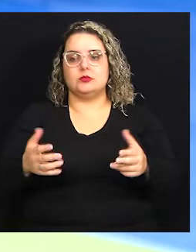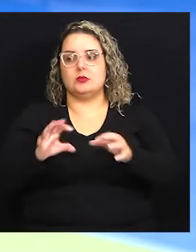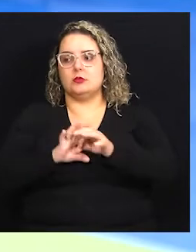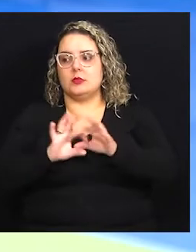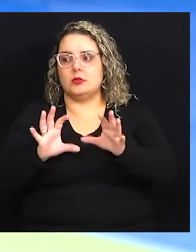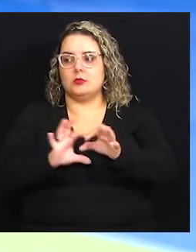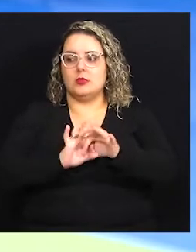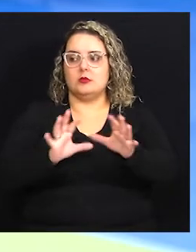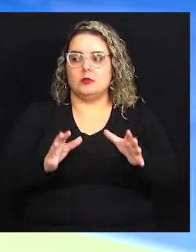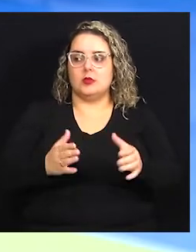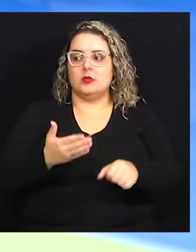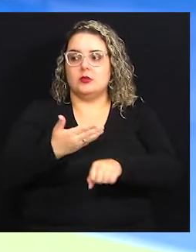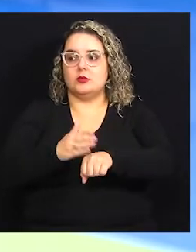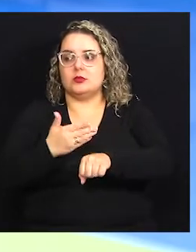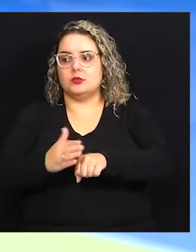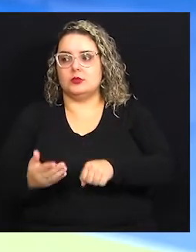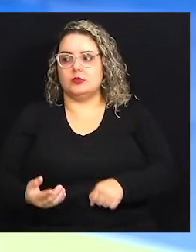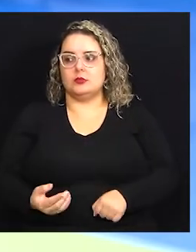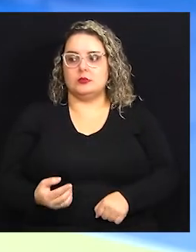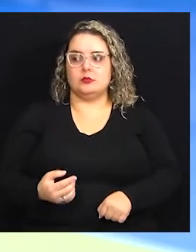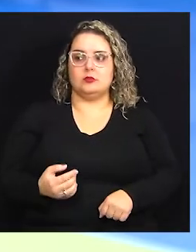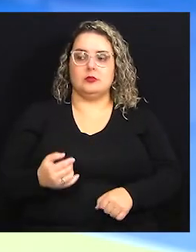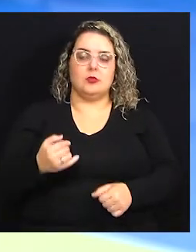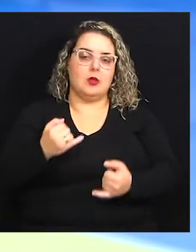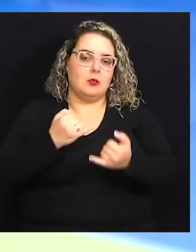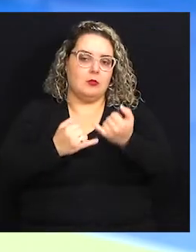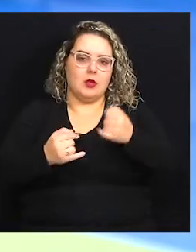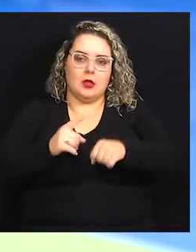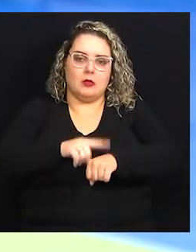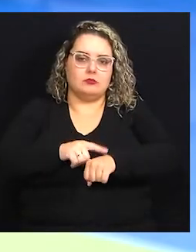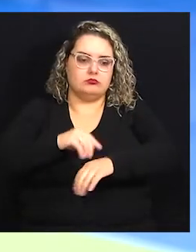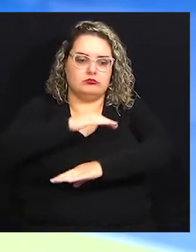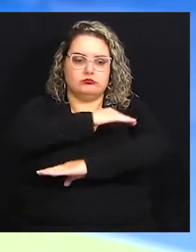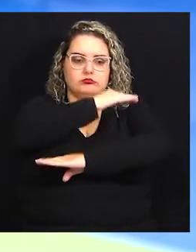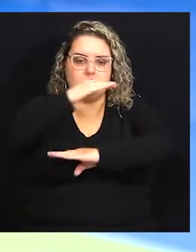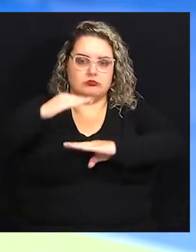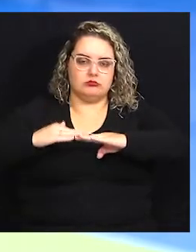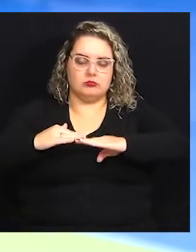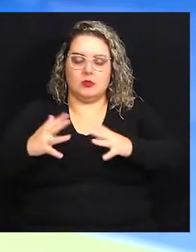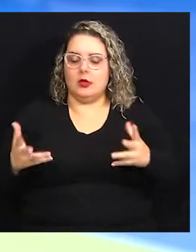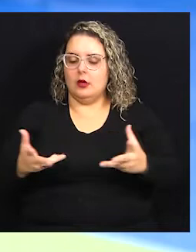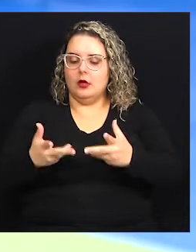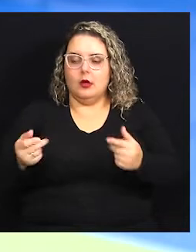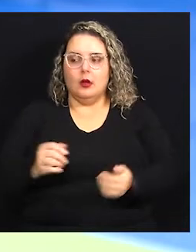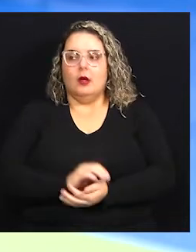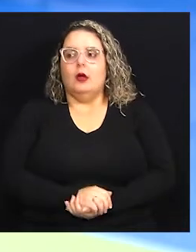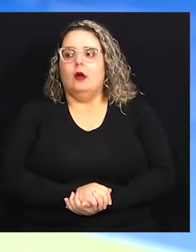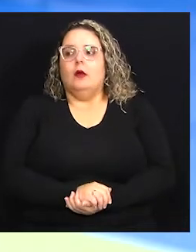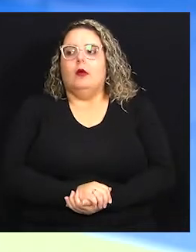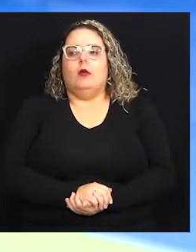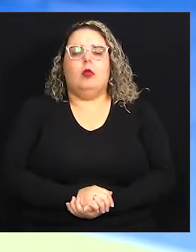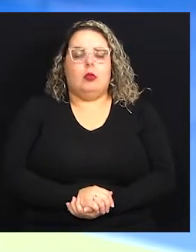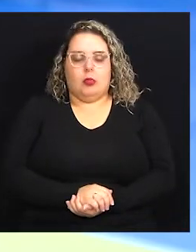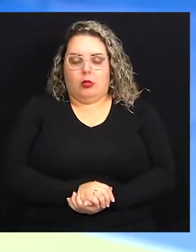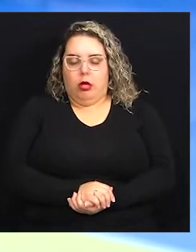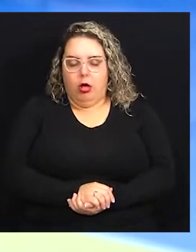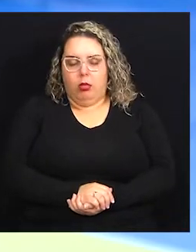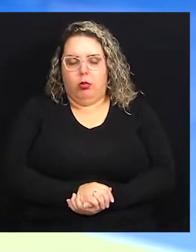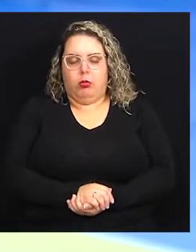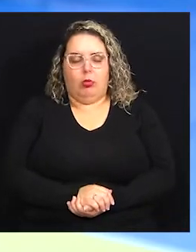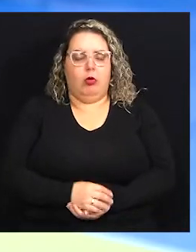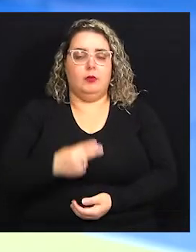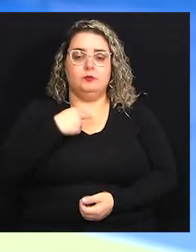foram liberando, a gente passou a treinar um meio período só por dia, mas já era sensacional, para quem não podia treinar nenhum.